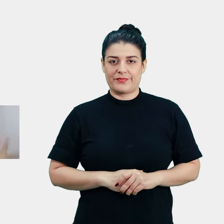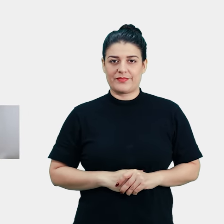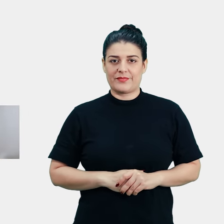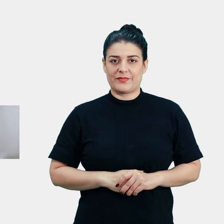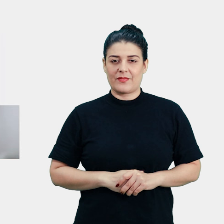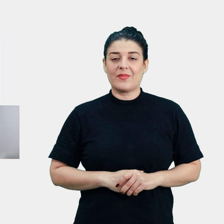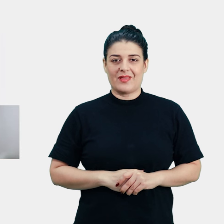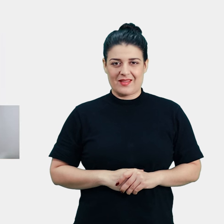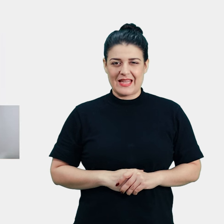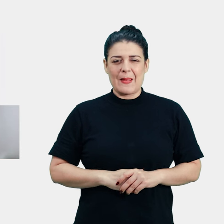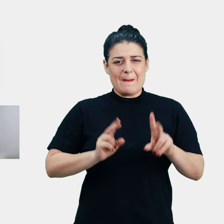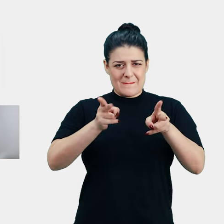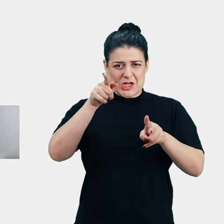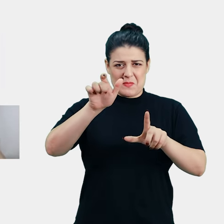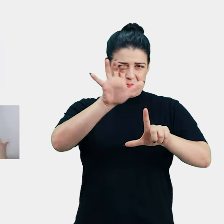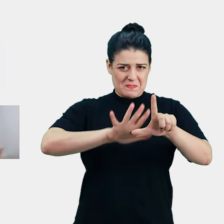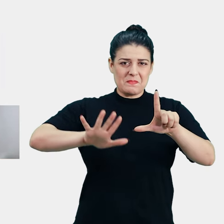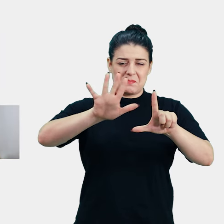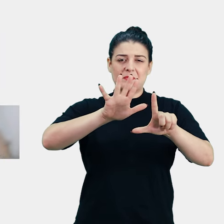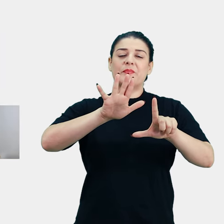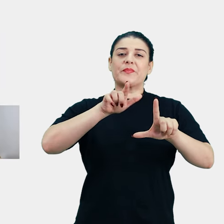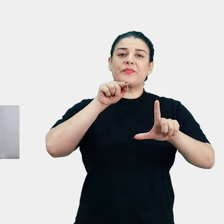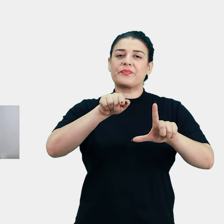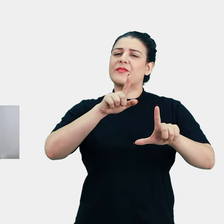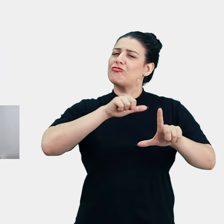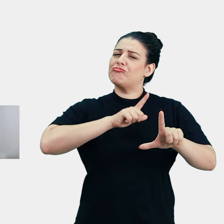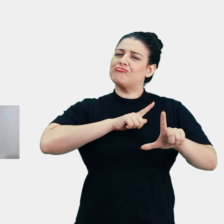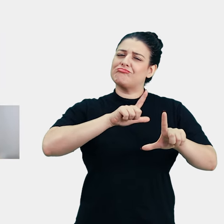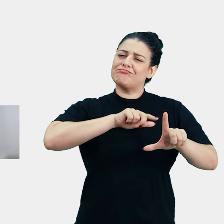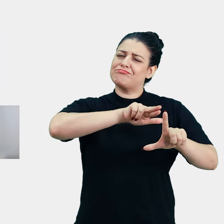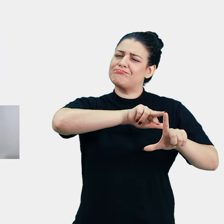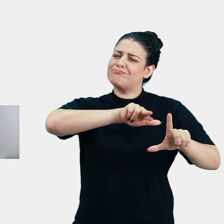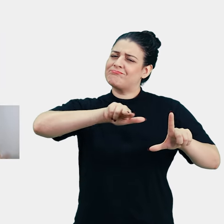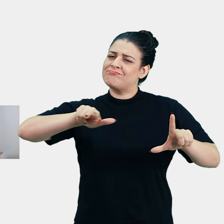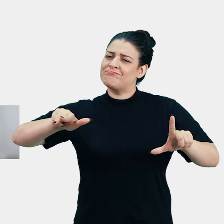E dentro dessa plataforma, pessoal, nós temos diferentes